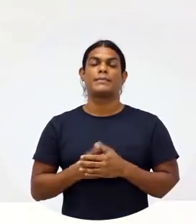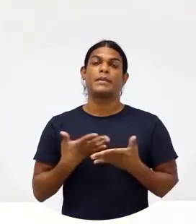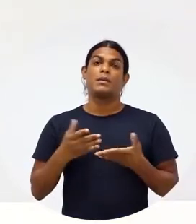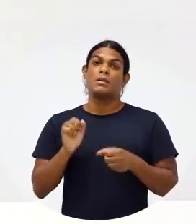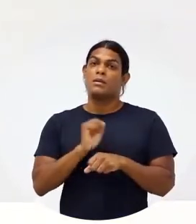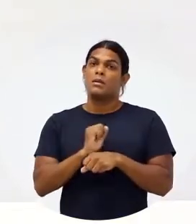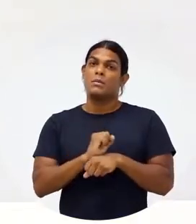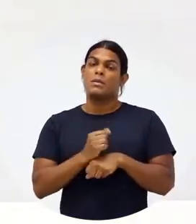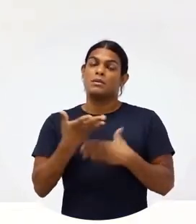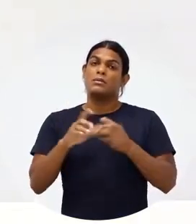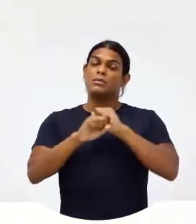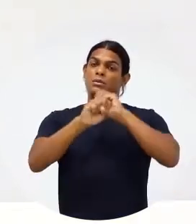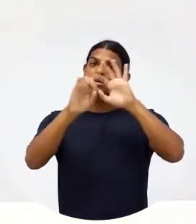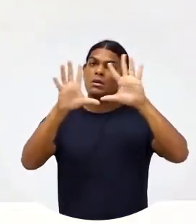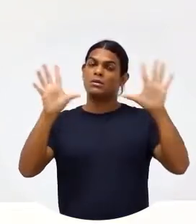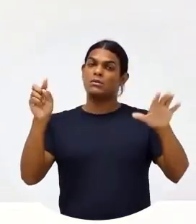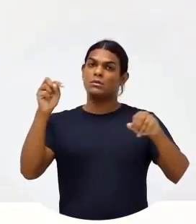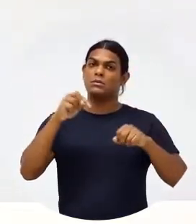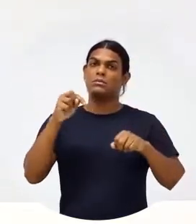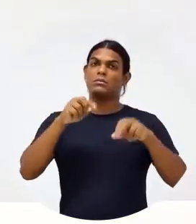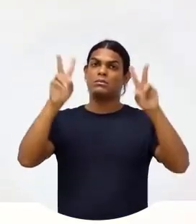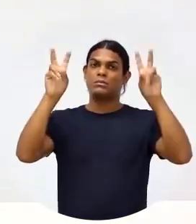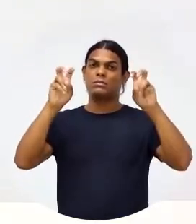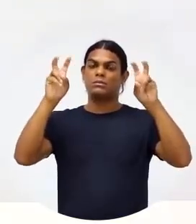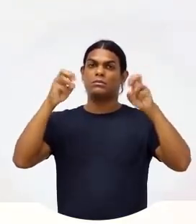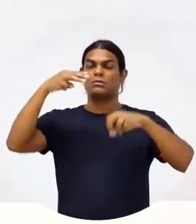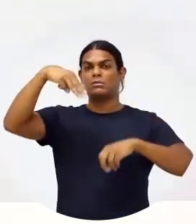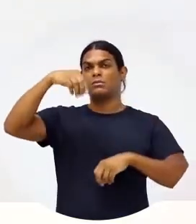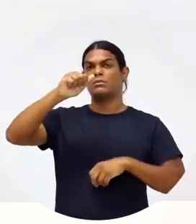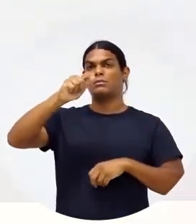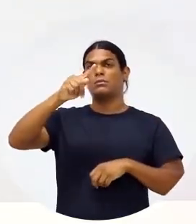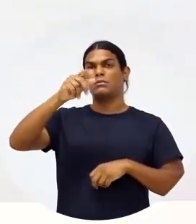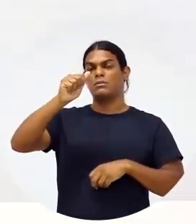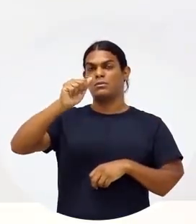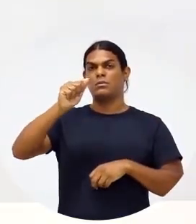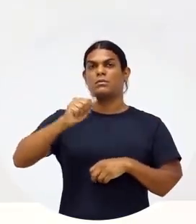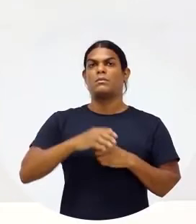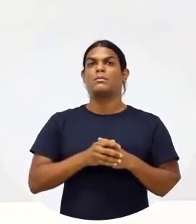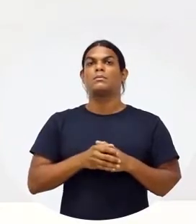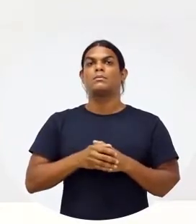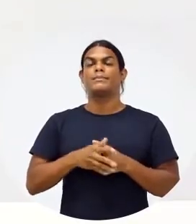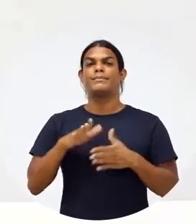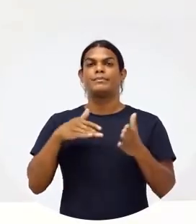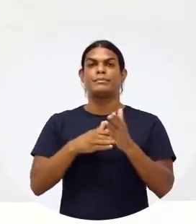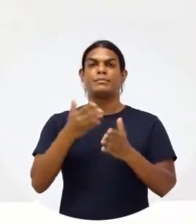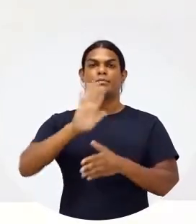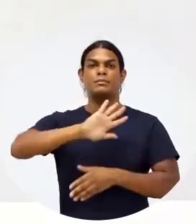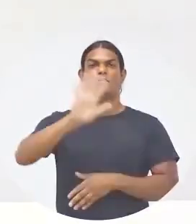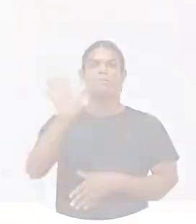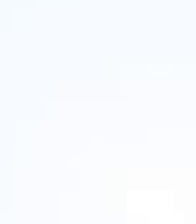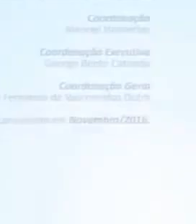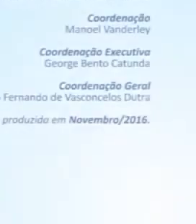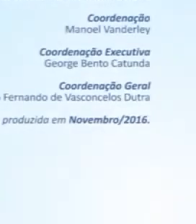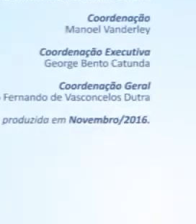que tenhamos esclarecido melhor sobre o mapa de risco e a sua elaboração. Até mais!